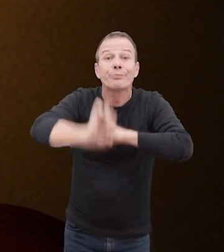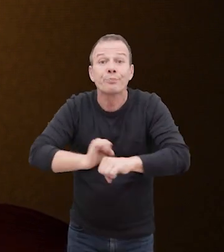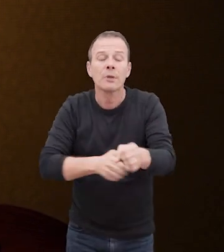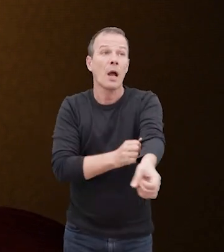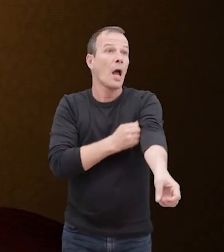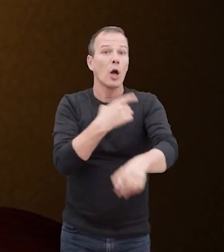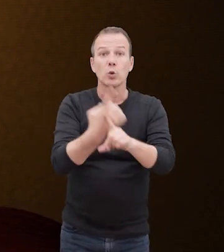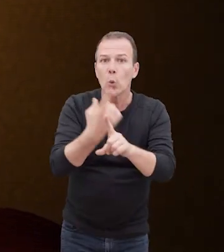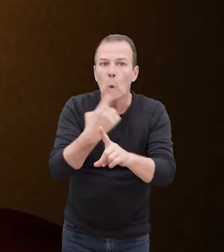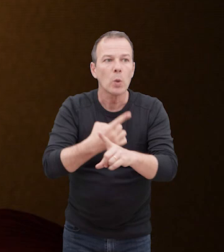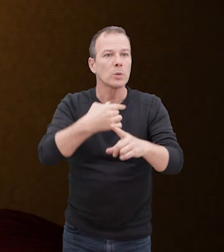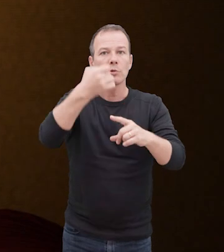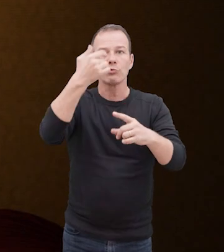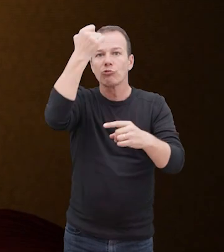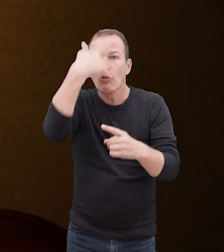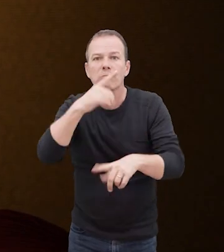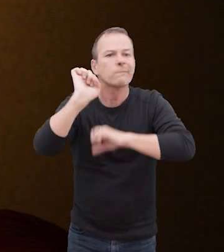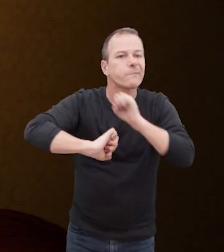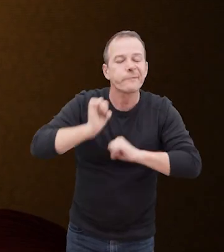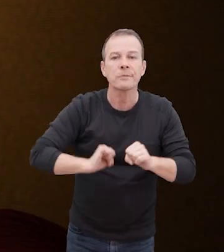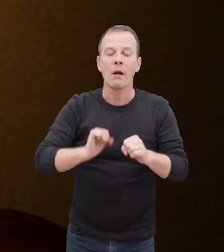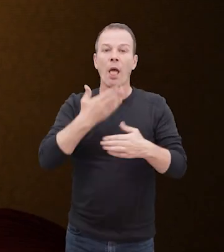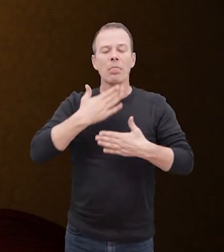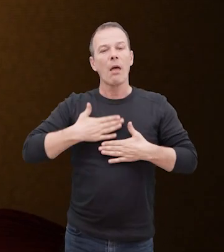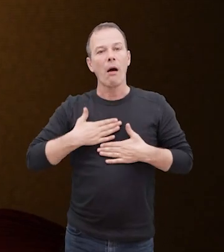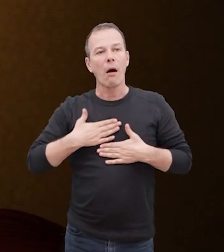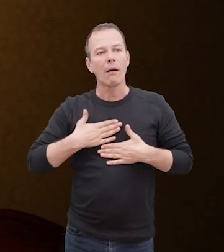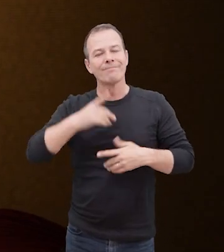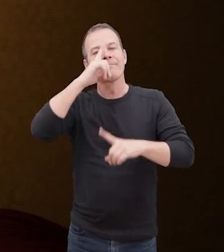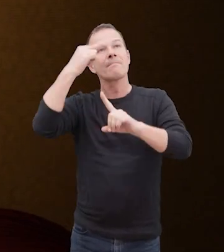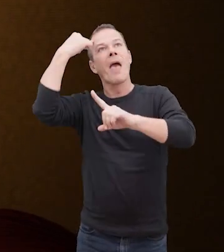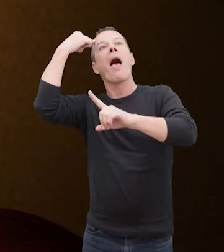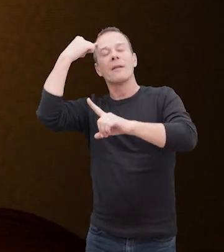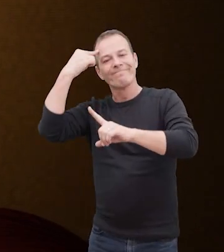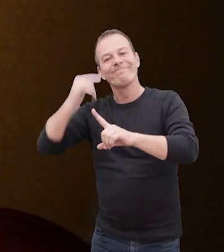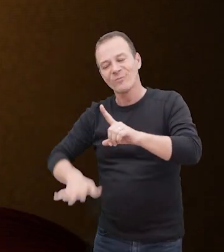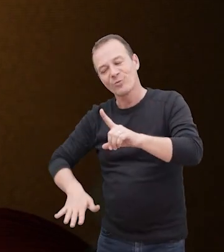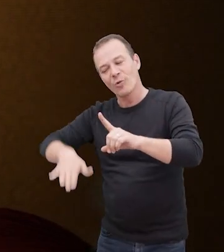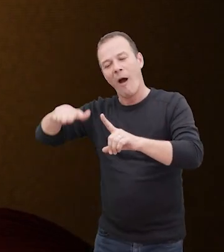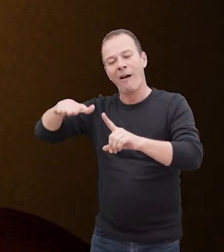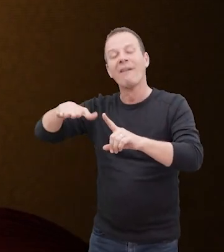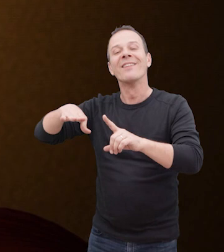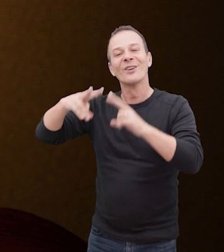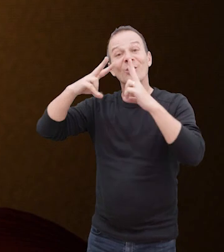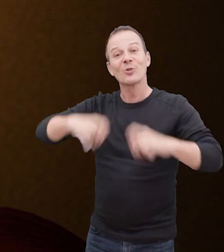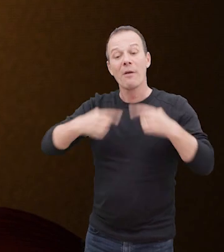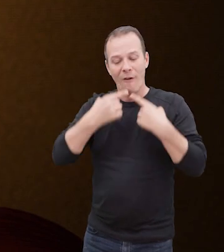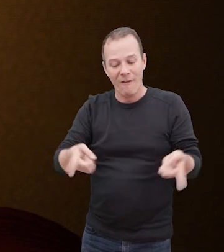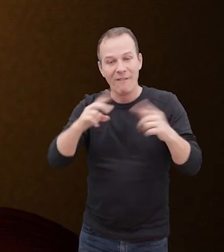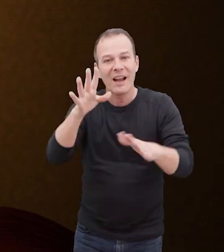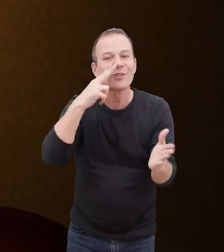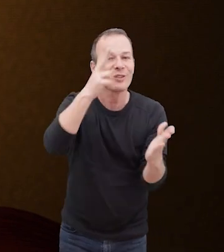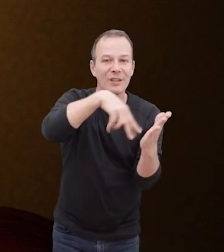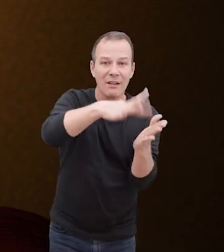contavam, os dramas que choravam no jazz, fez-me voltar um pouco à minha infância e ir voltar a descobrir a